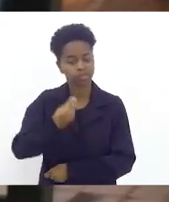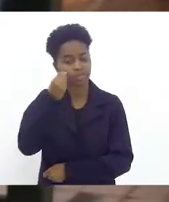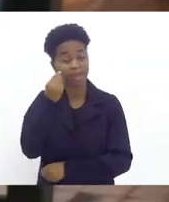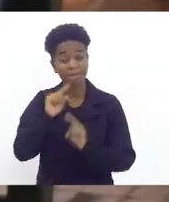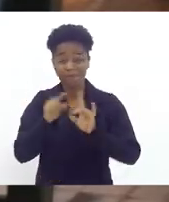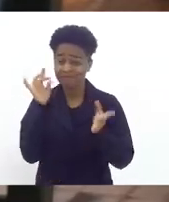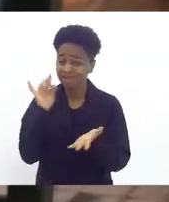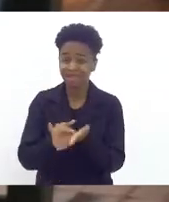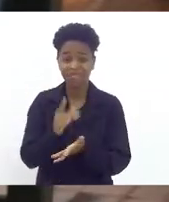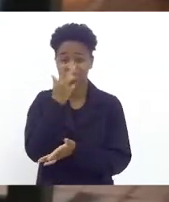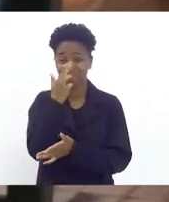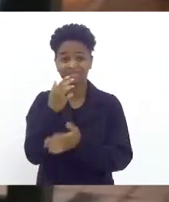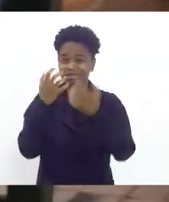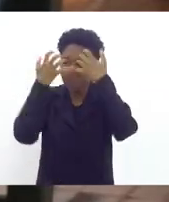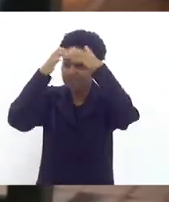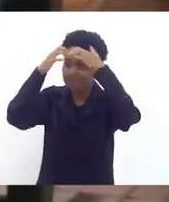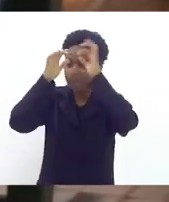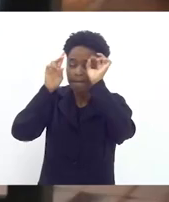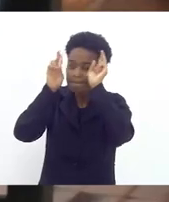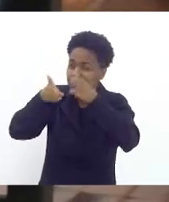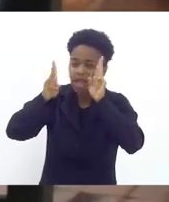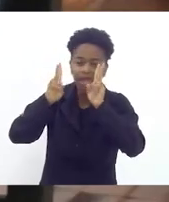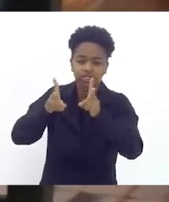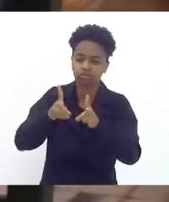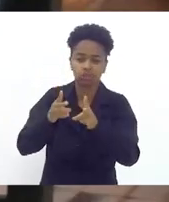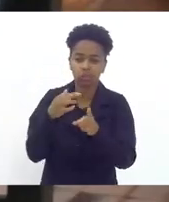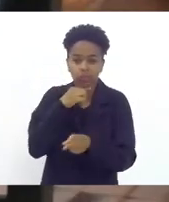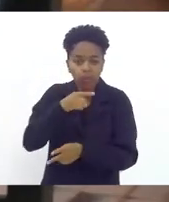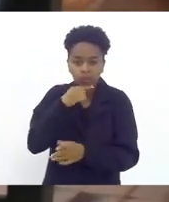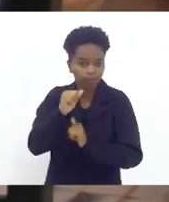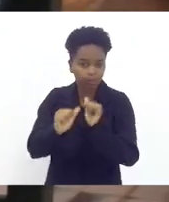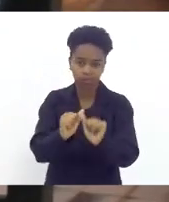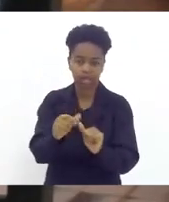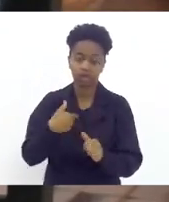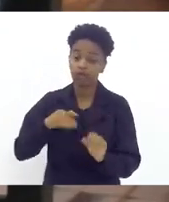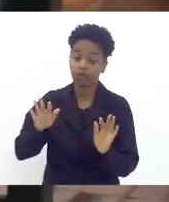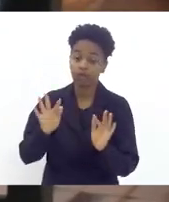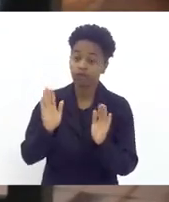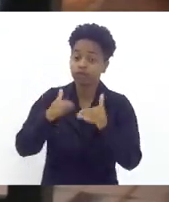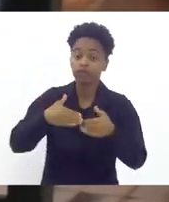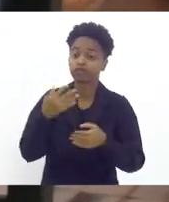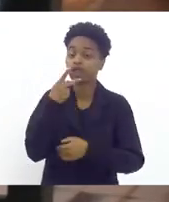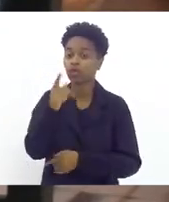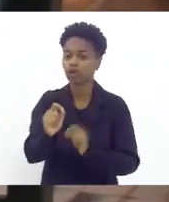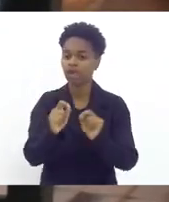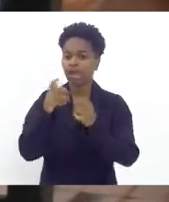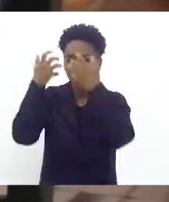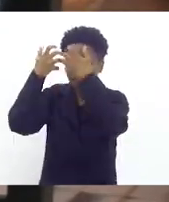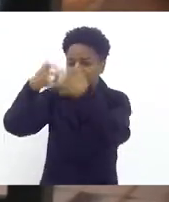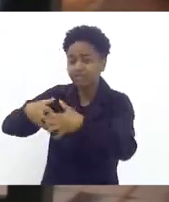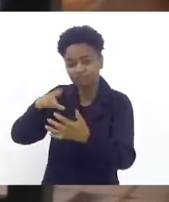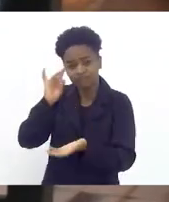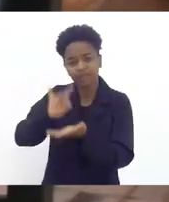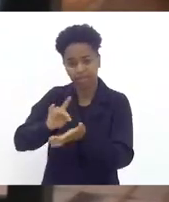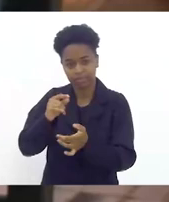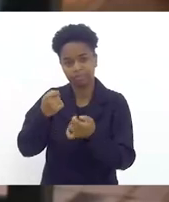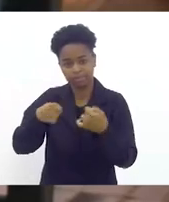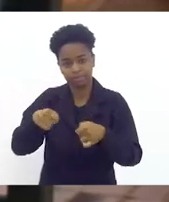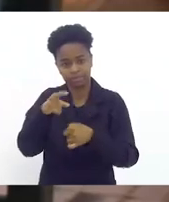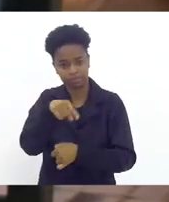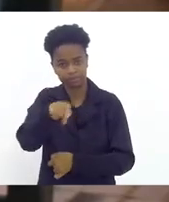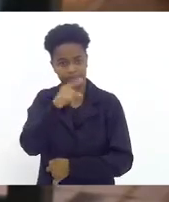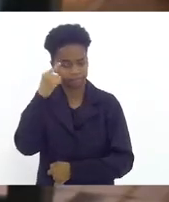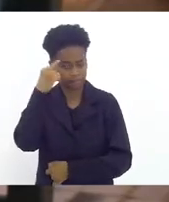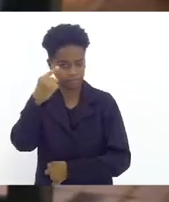isso tá entranhado dentro da gente E aí eu vou encerrar falando o seguinte é uma reflexão paradigmática para todos